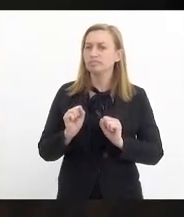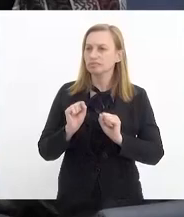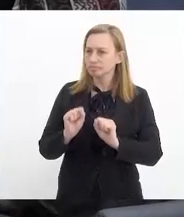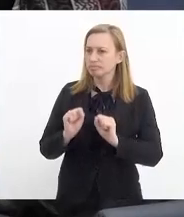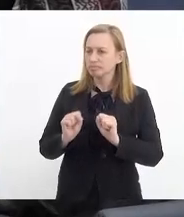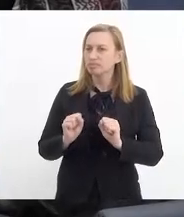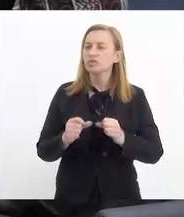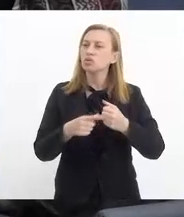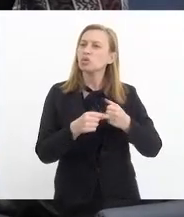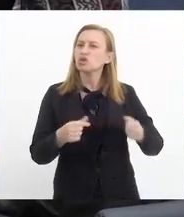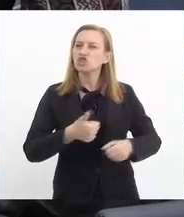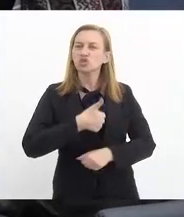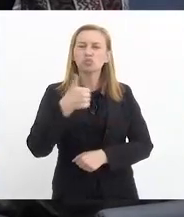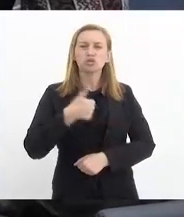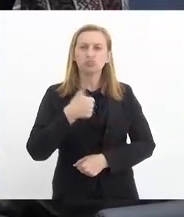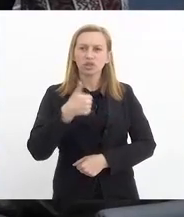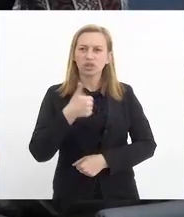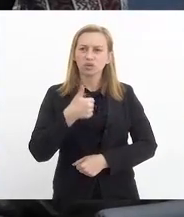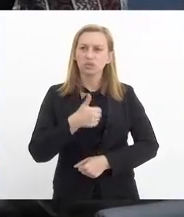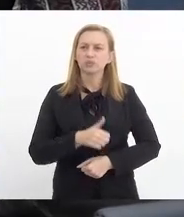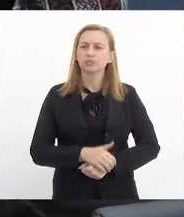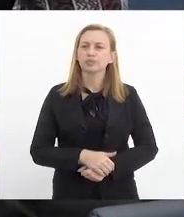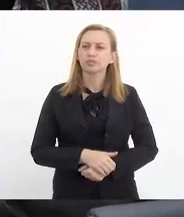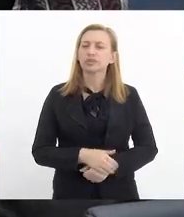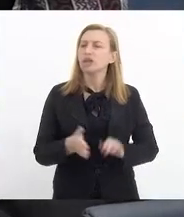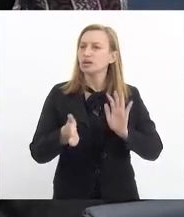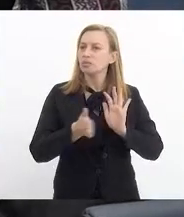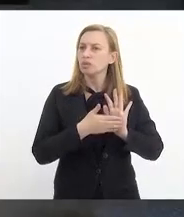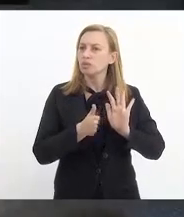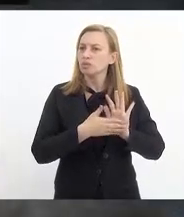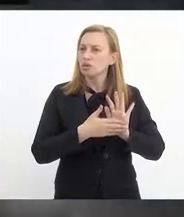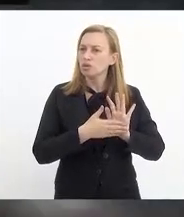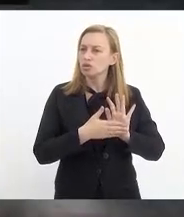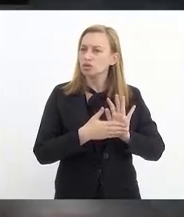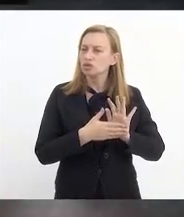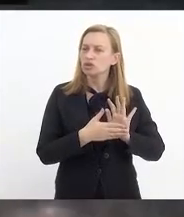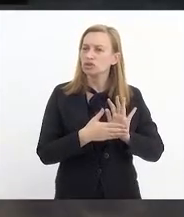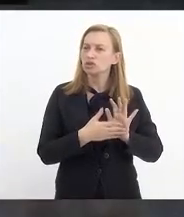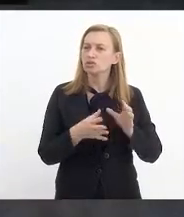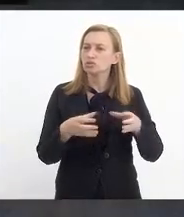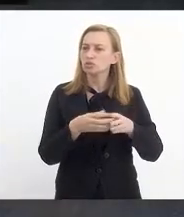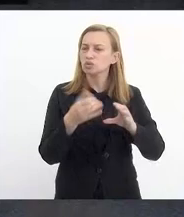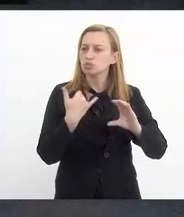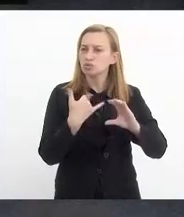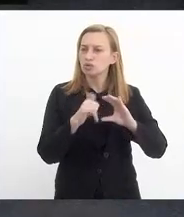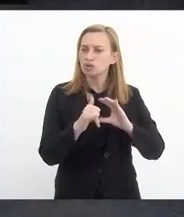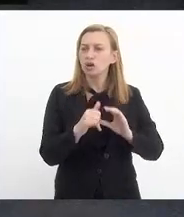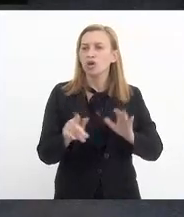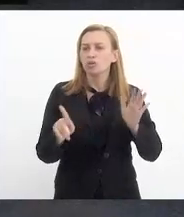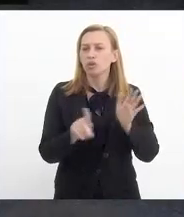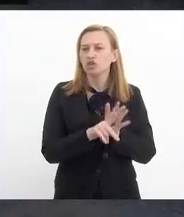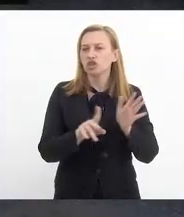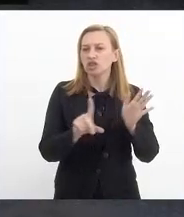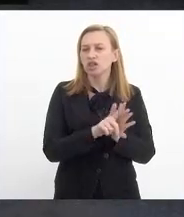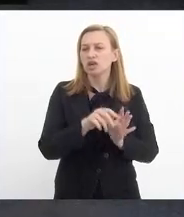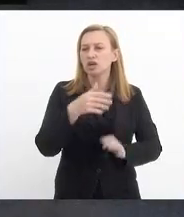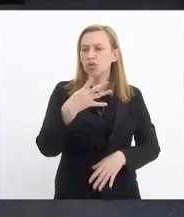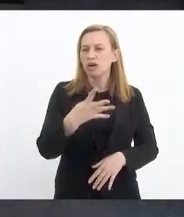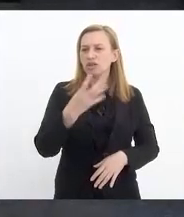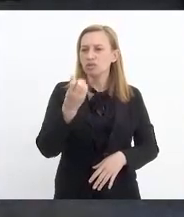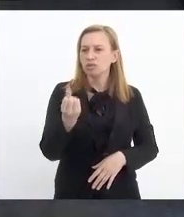No artigo 1º dessa proposta que o senhor está mandando aqui no grupo, projeto de lei